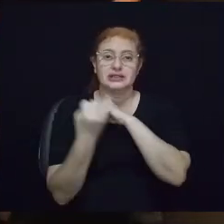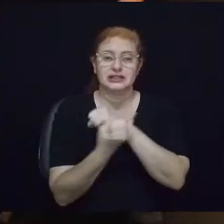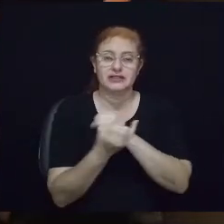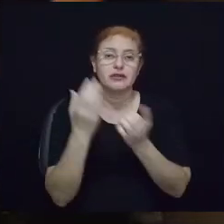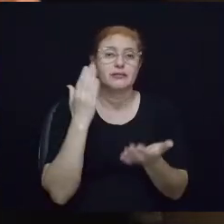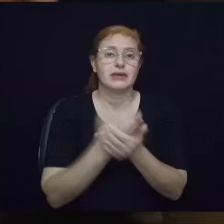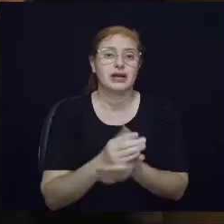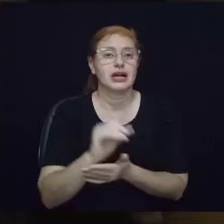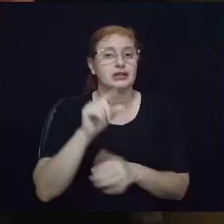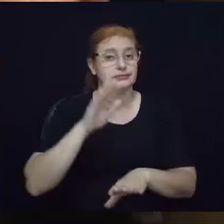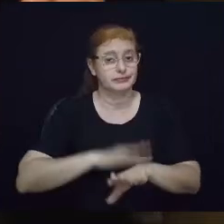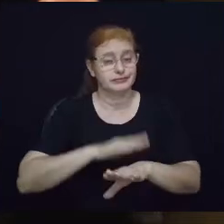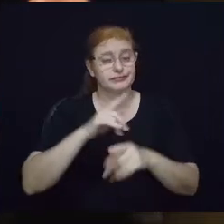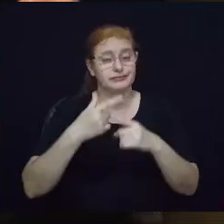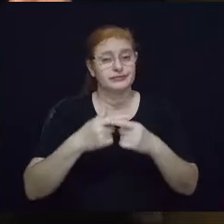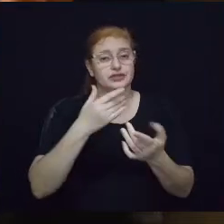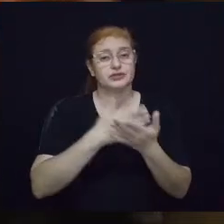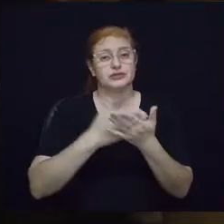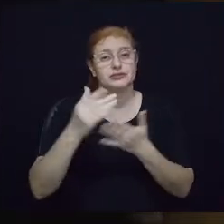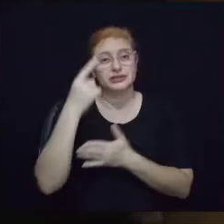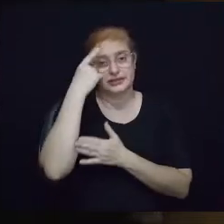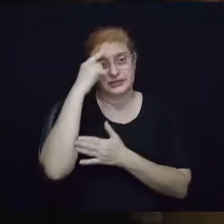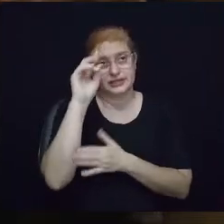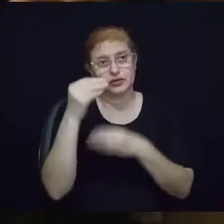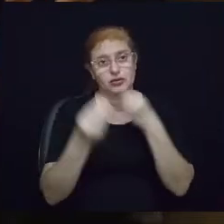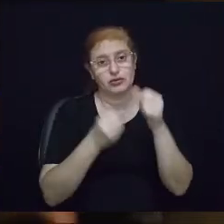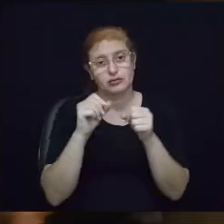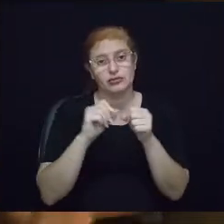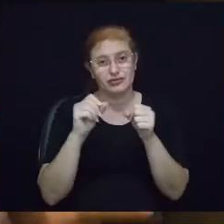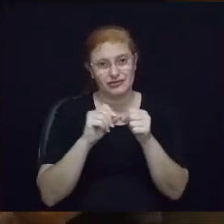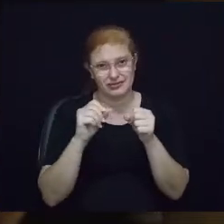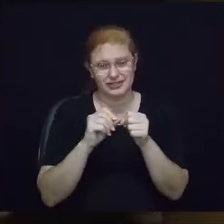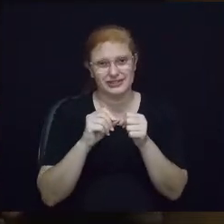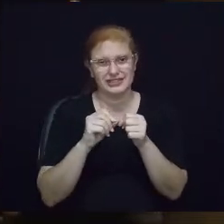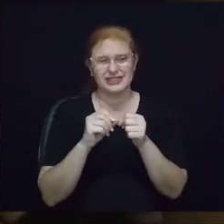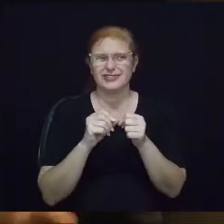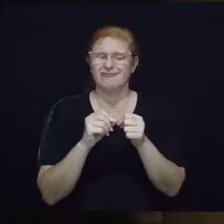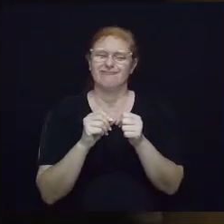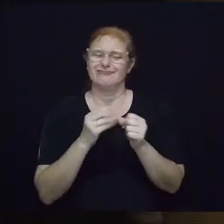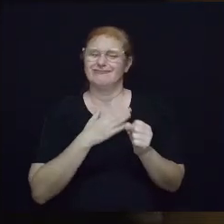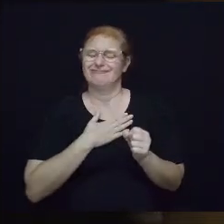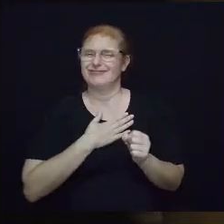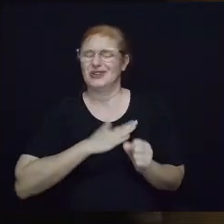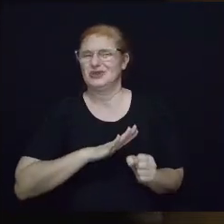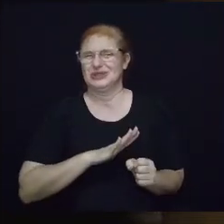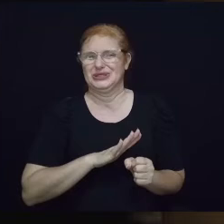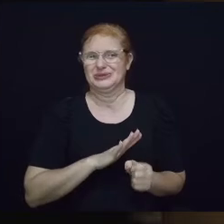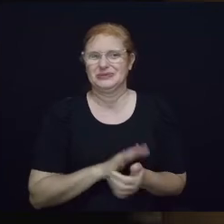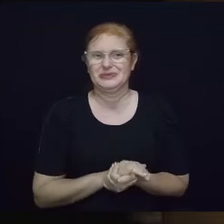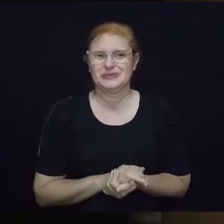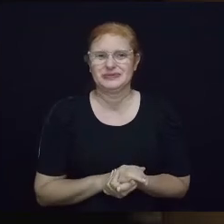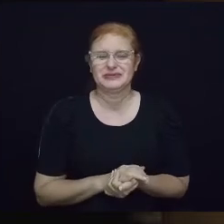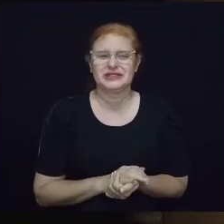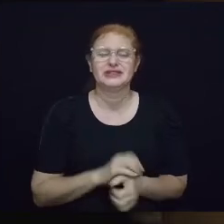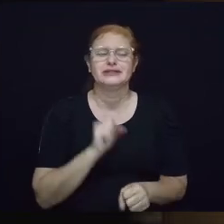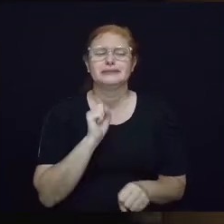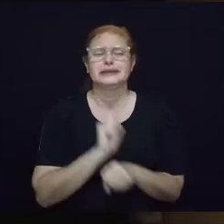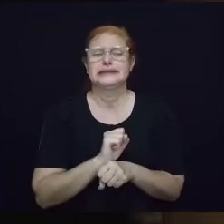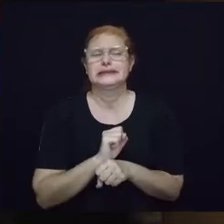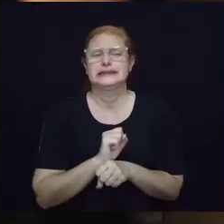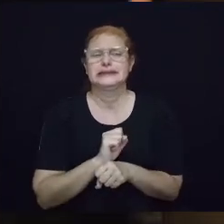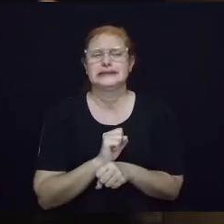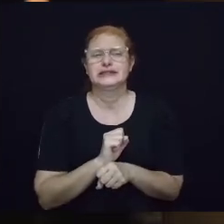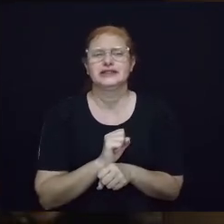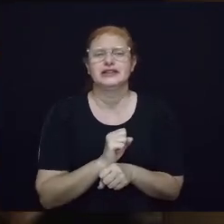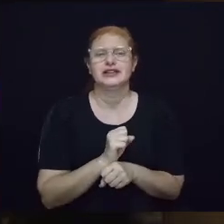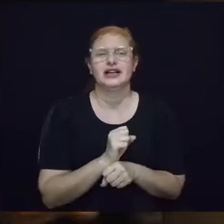porque a ideia inicial que eu tinha de como fazer aquelas elevações não estava me agradando, assim. Então, eu parei ela e